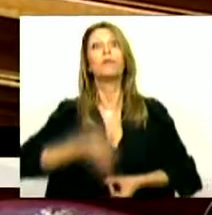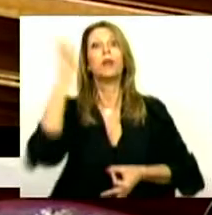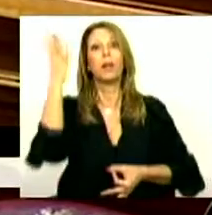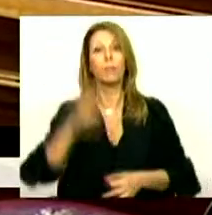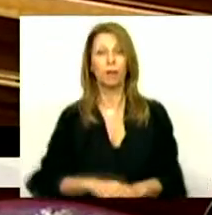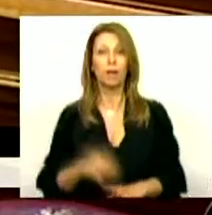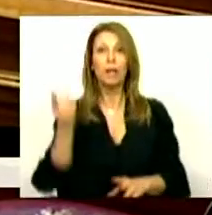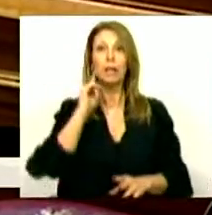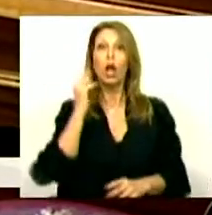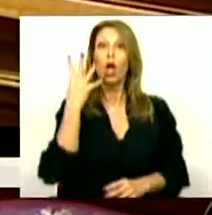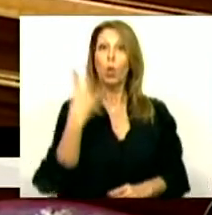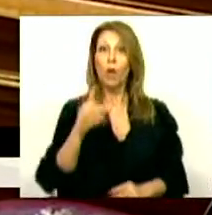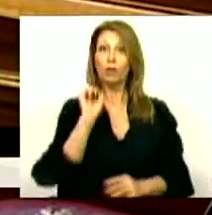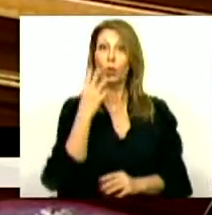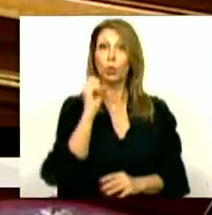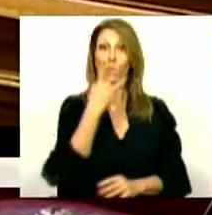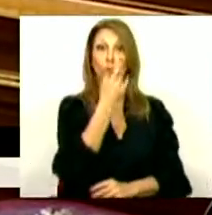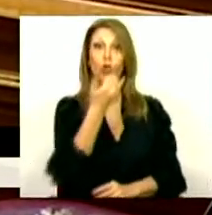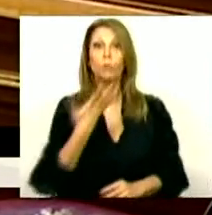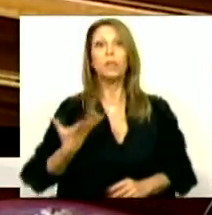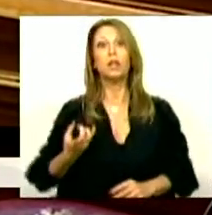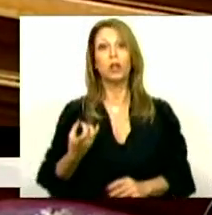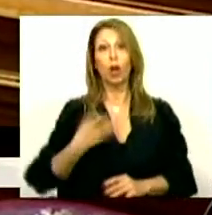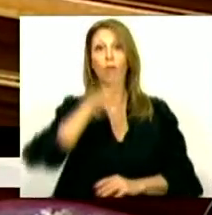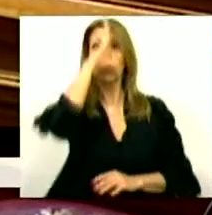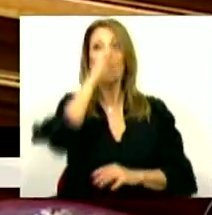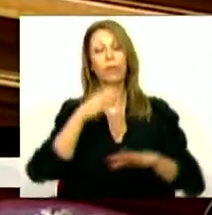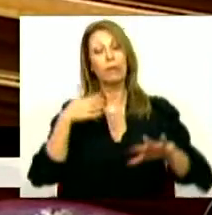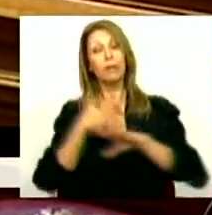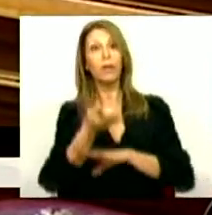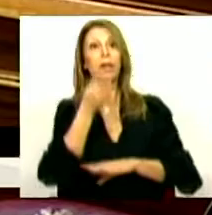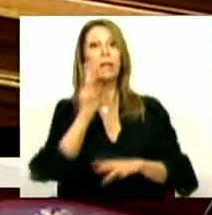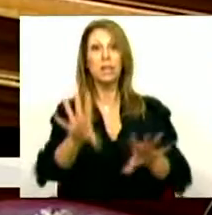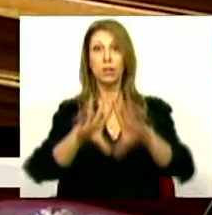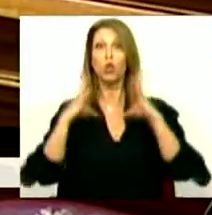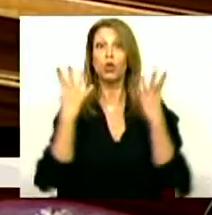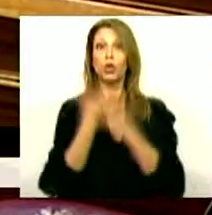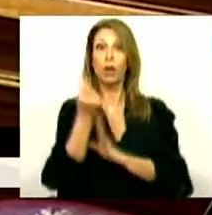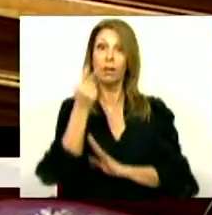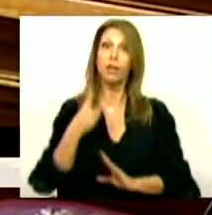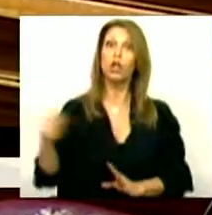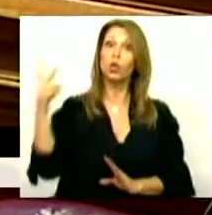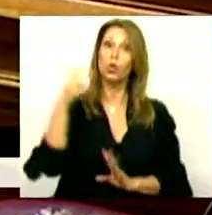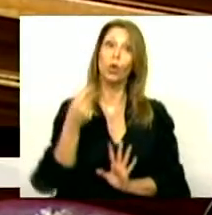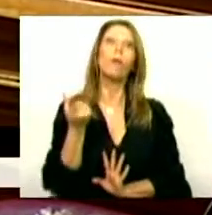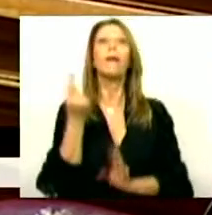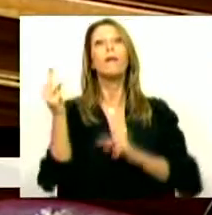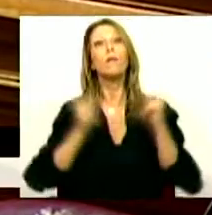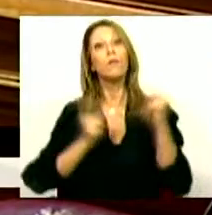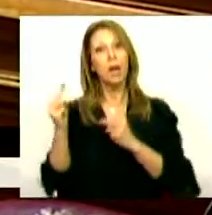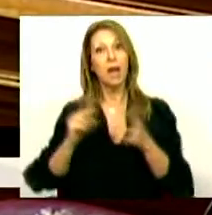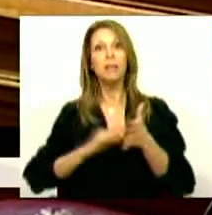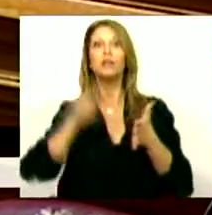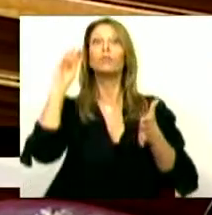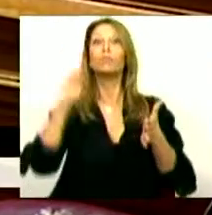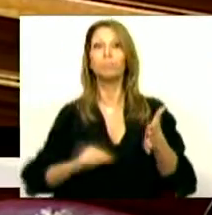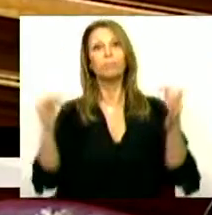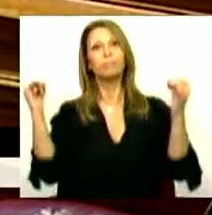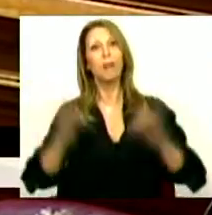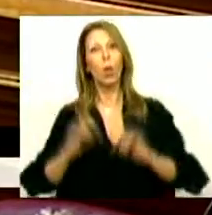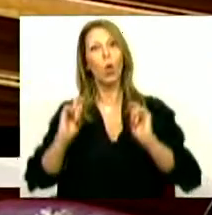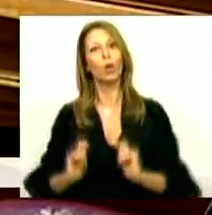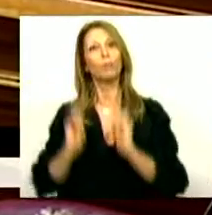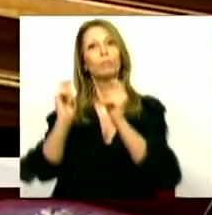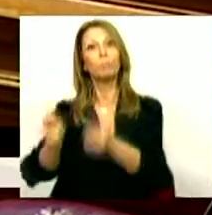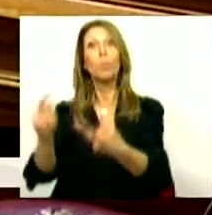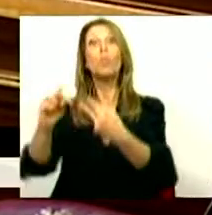4 de outubro de 2019, o Governo, através da Direção-Geral do Tesouro e das Finanças, assina um acordo de cedência com o